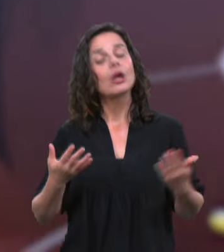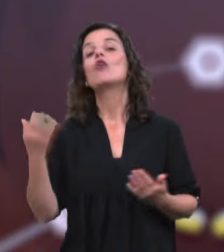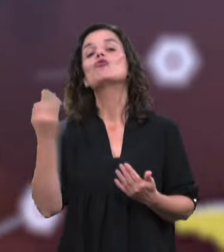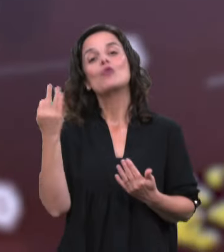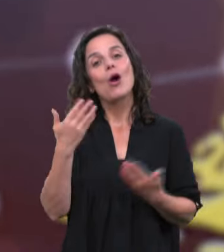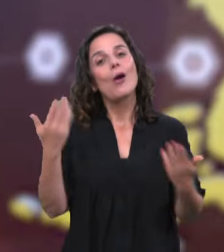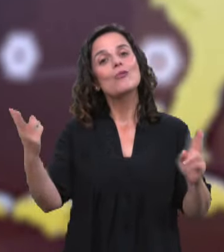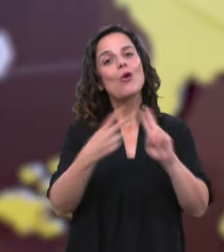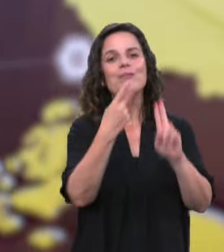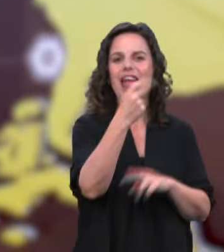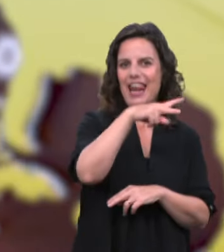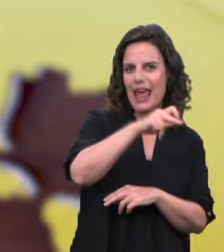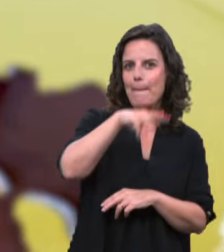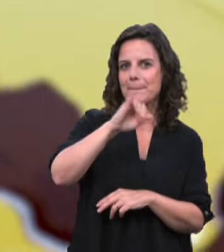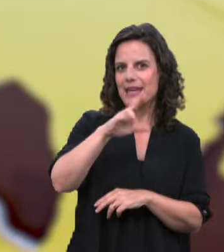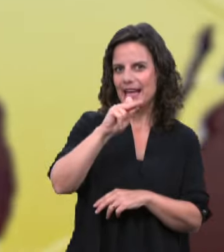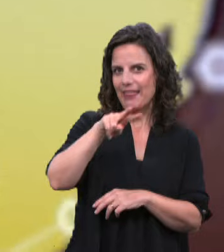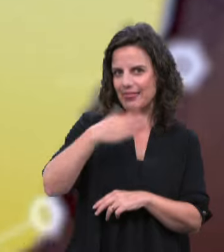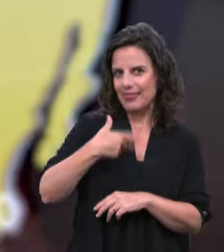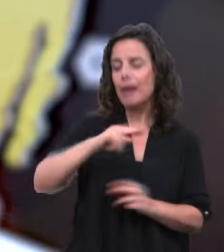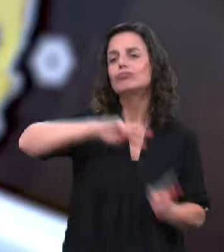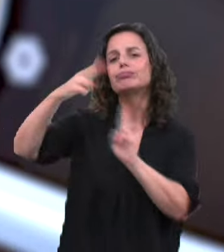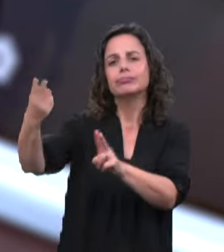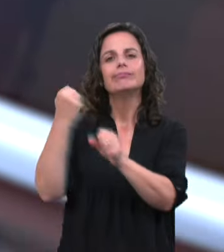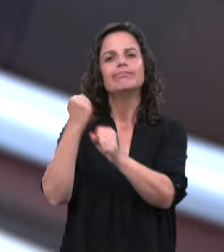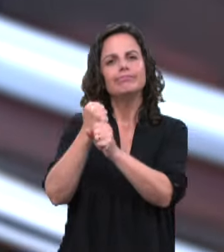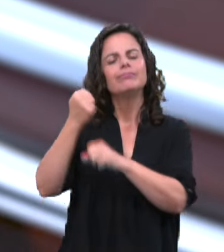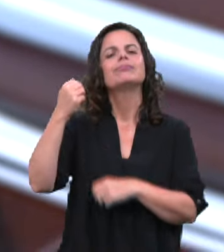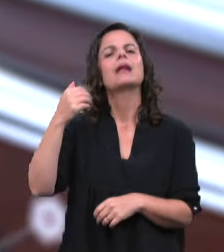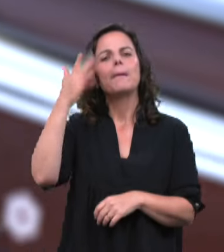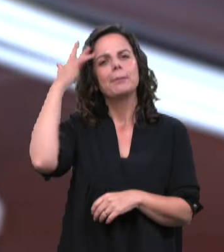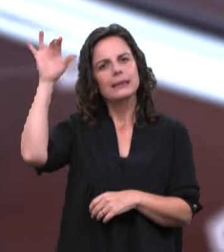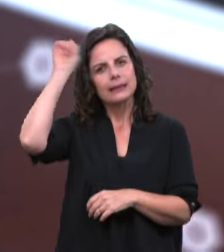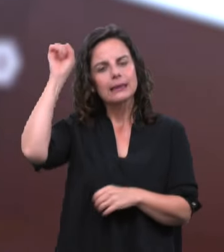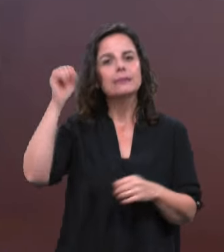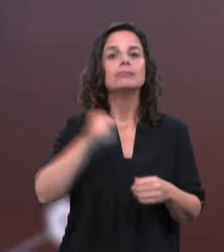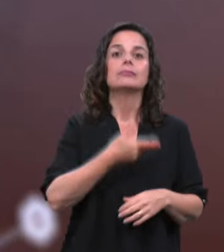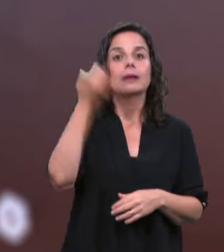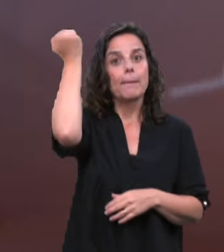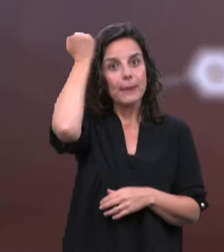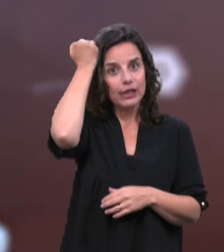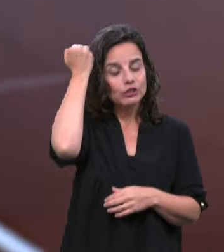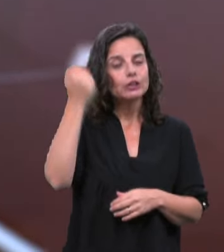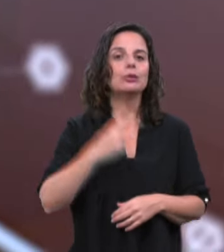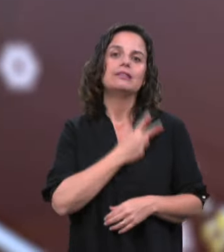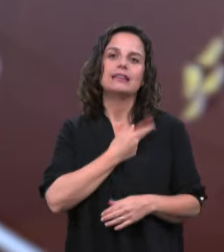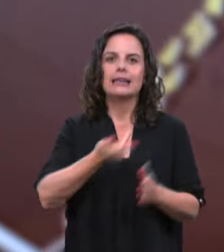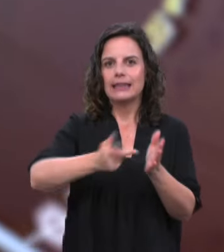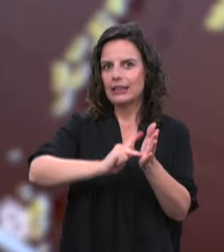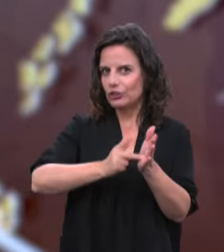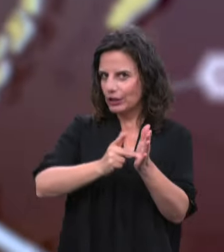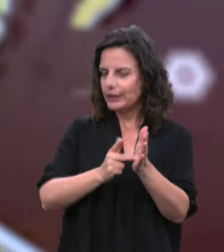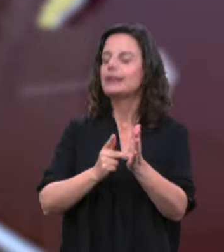Fomos ao encontro de Ana Miranda, que foi trabalhar para Berlim, mestre em Engenharia Metalúrgica e de Materiais pela Faculdade de Engenharia